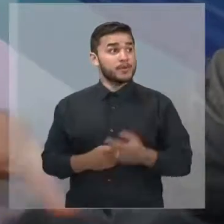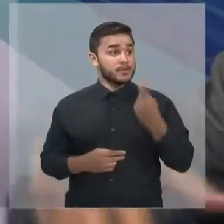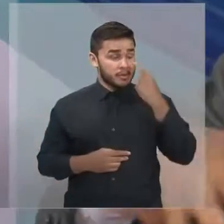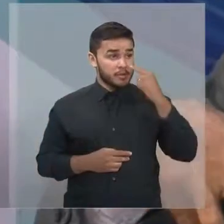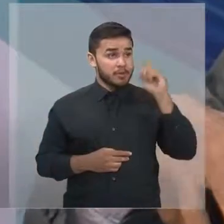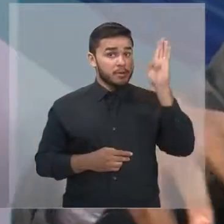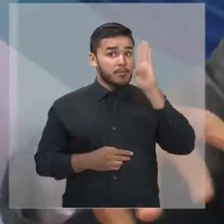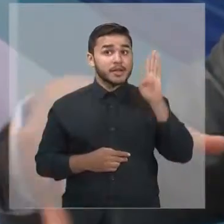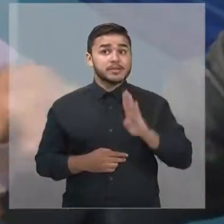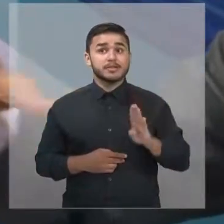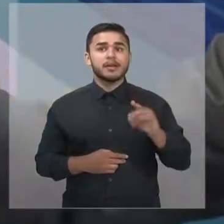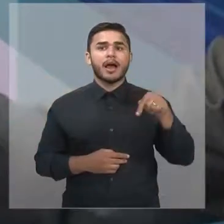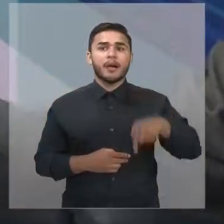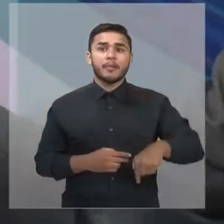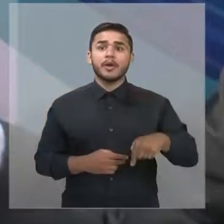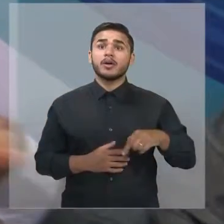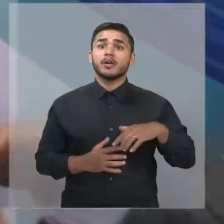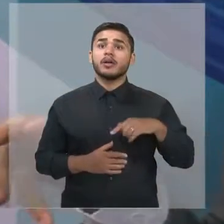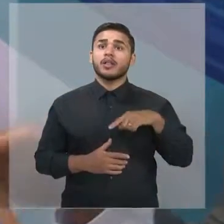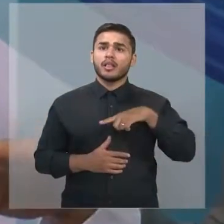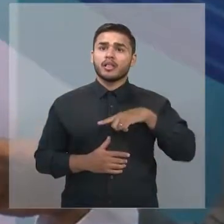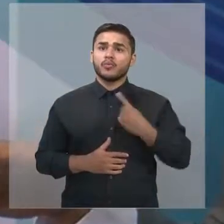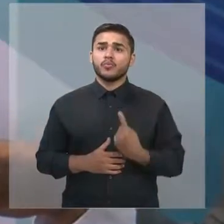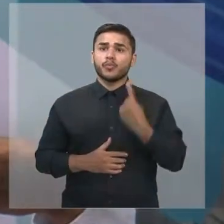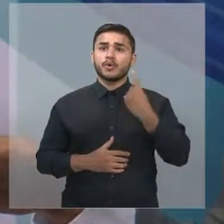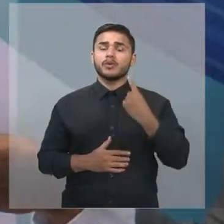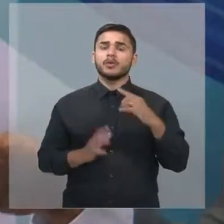está acontecendo com o mundo.